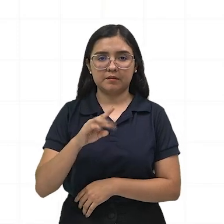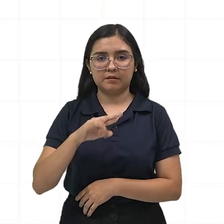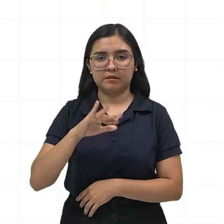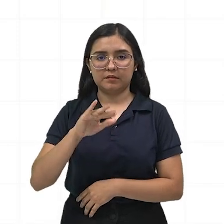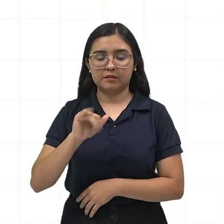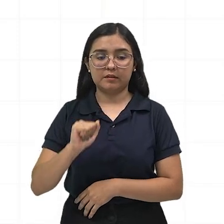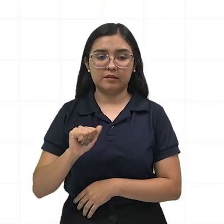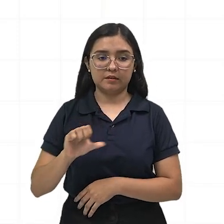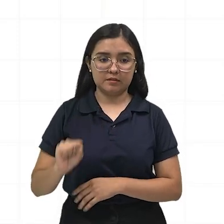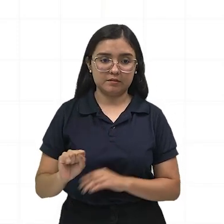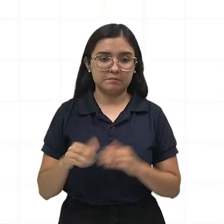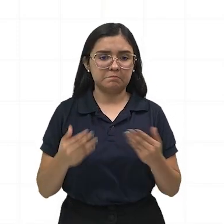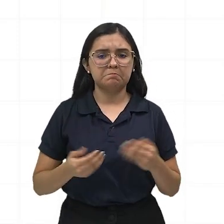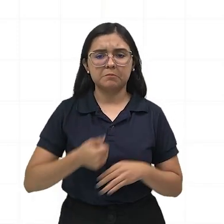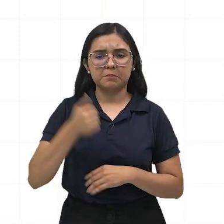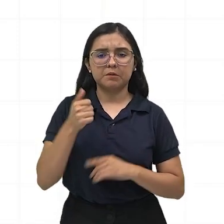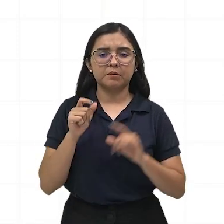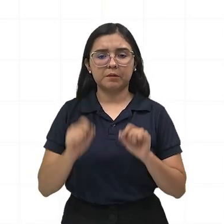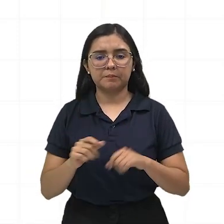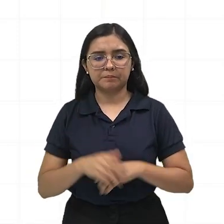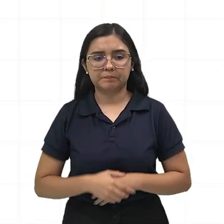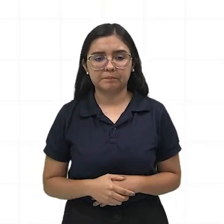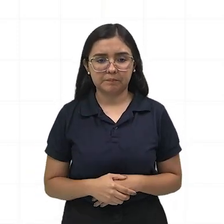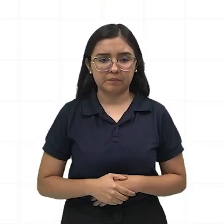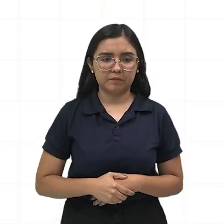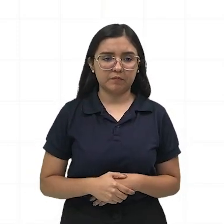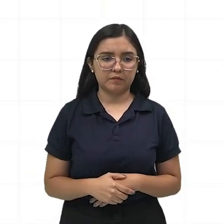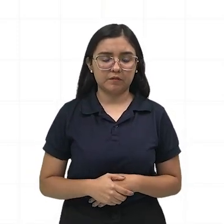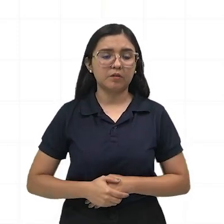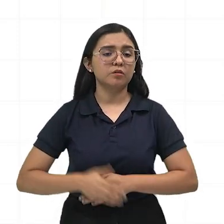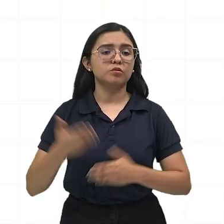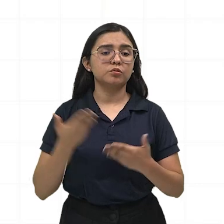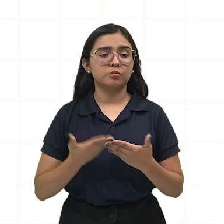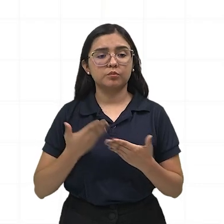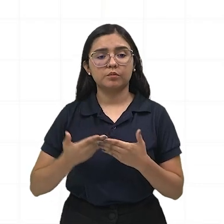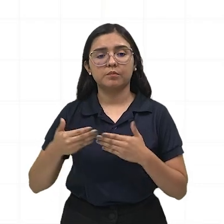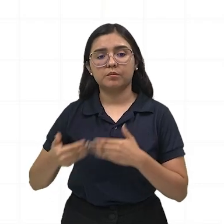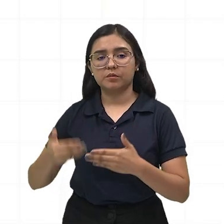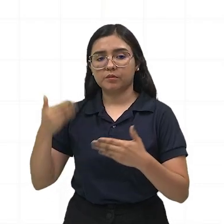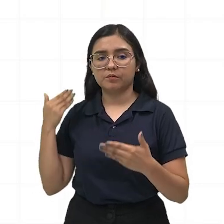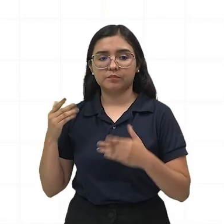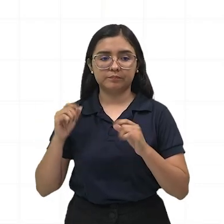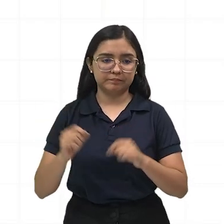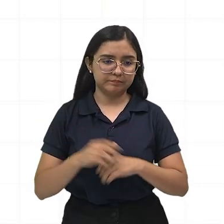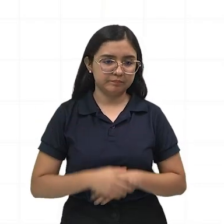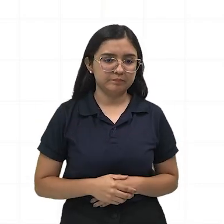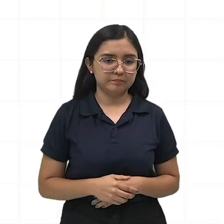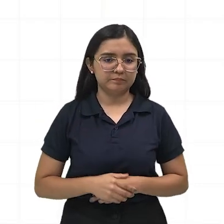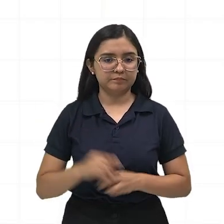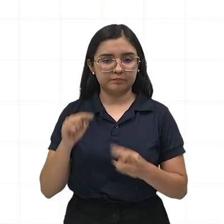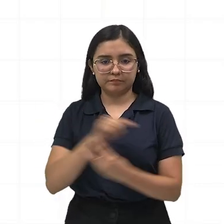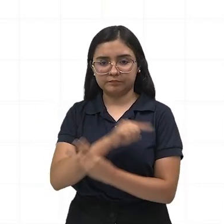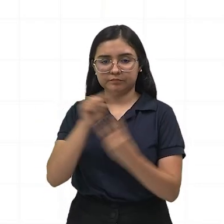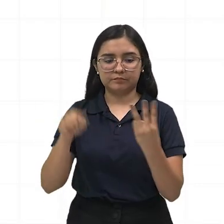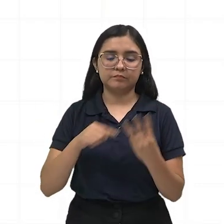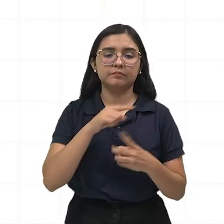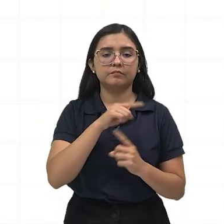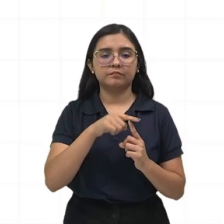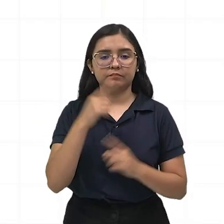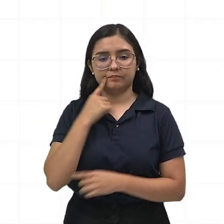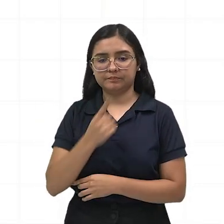Então, primeiramente, simetrias nós vimos nas nossas aulas a translação, a reflexão e